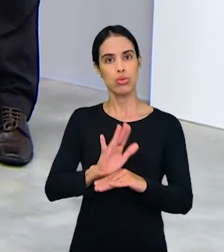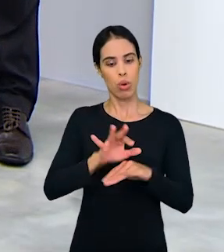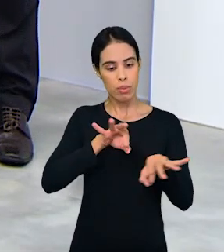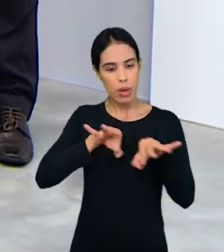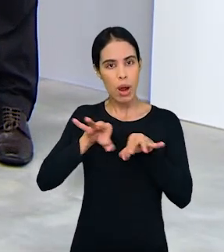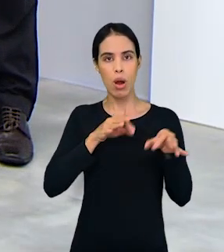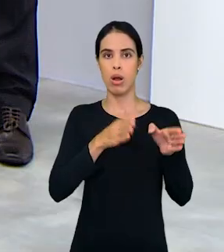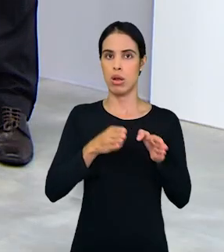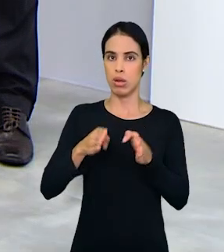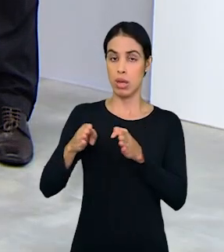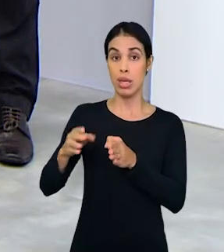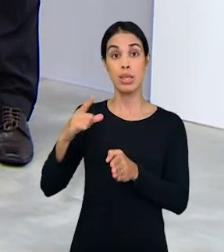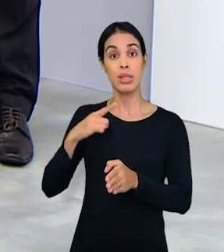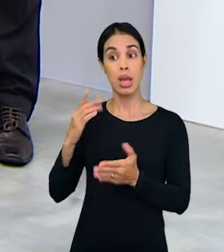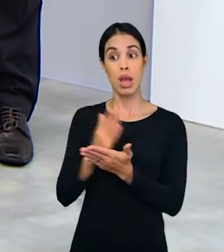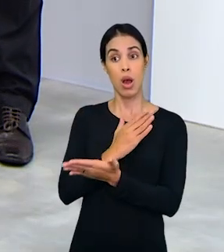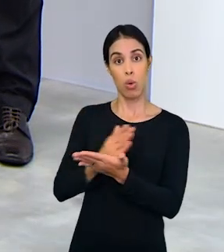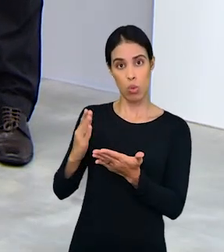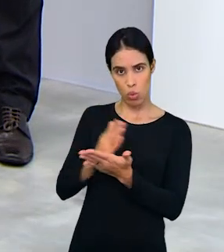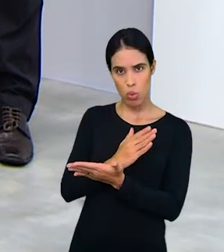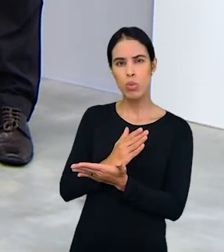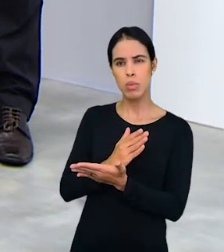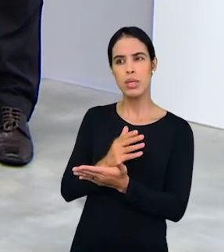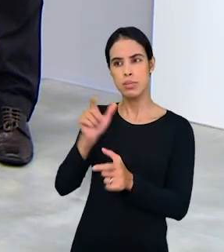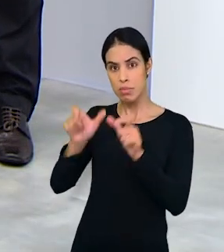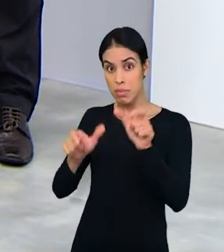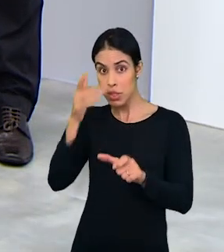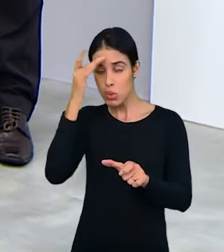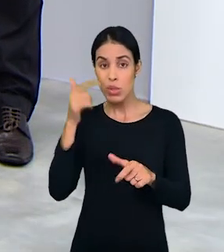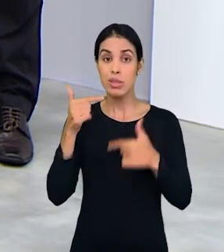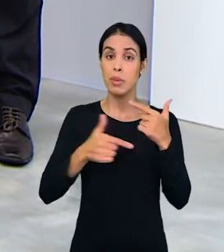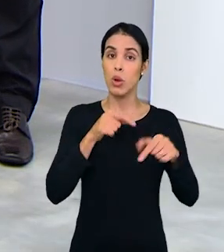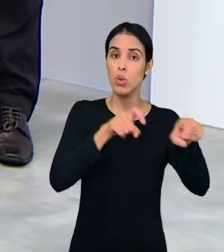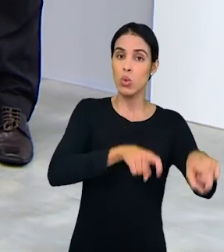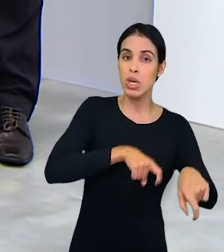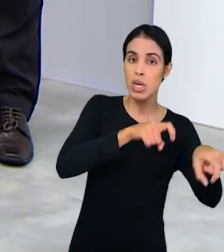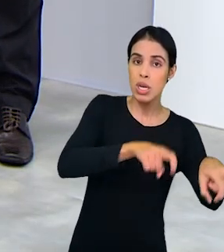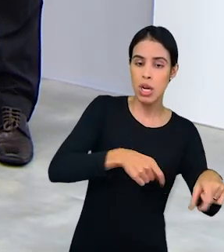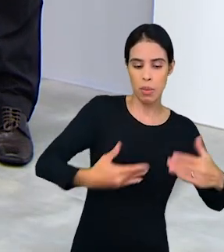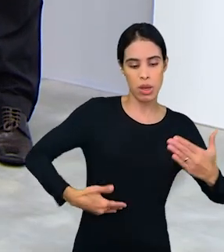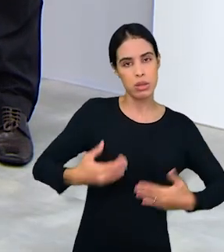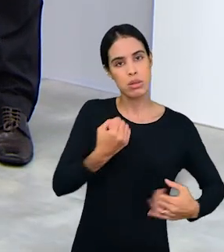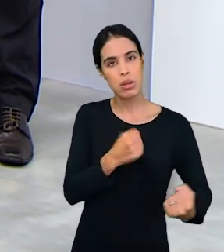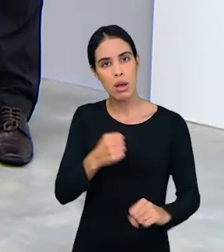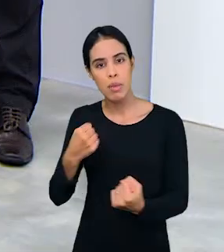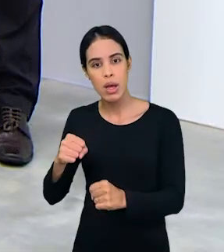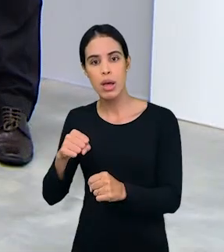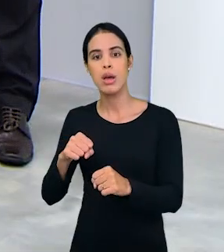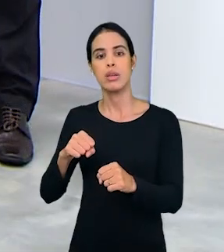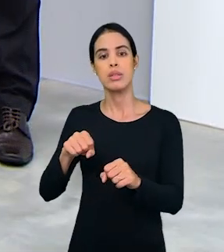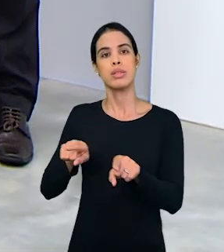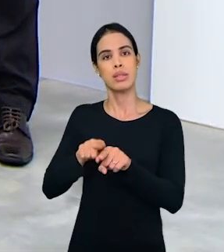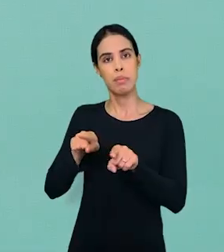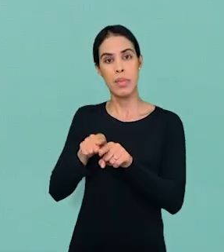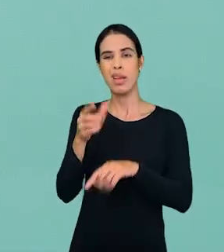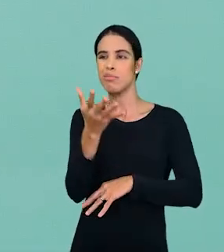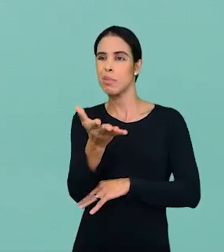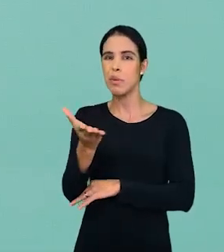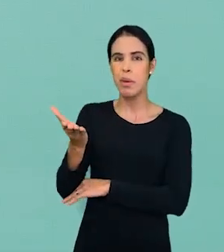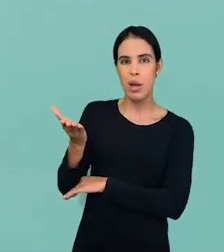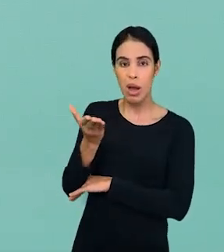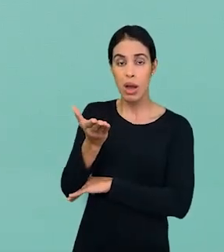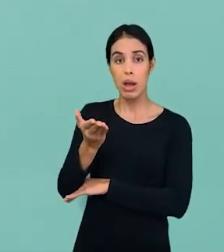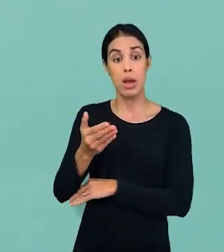e retrata personagens fictícios que atuaram no campo, no trabalho doméstico, na mendicância e em redes sociais.